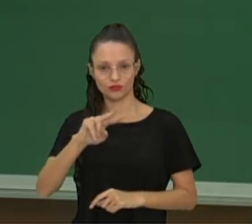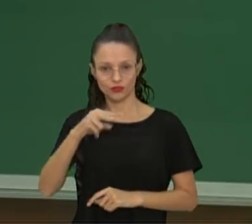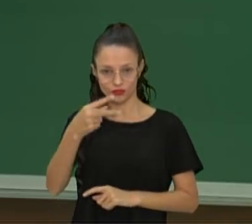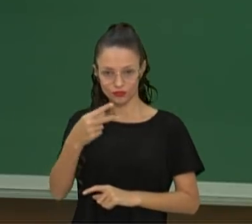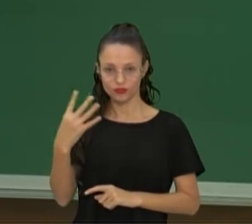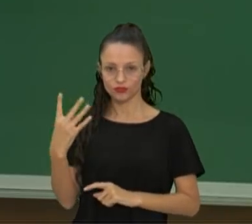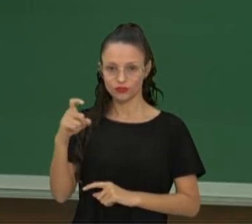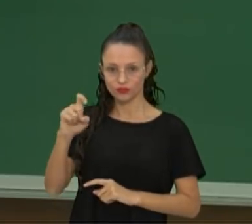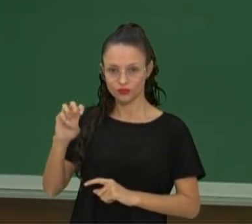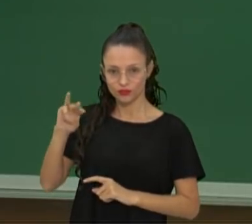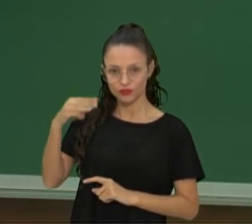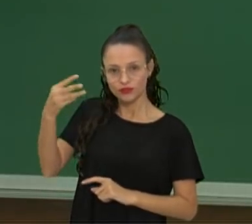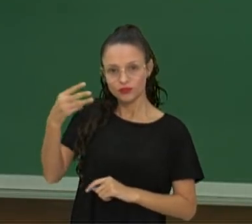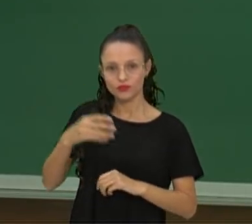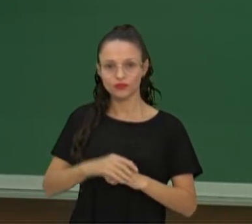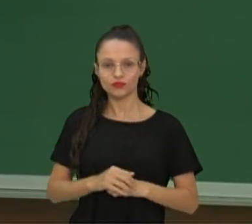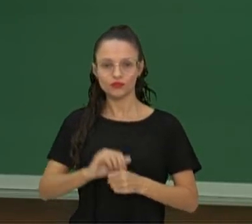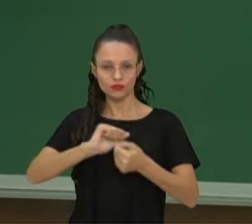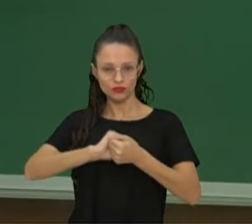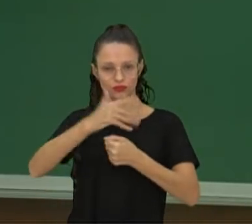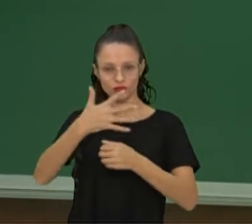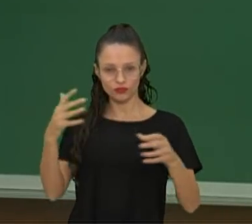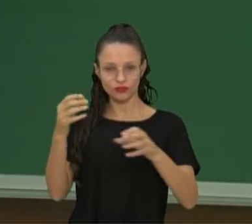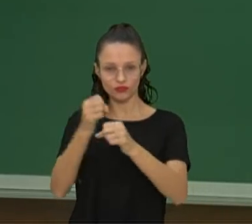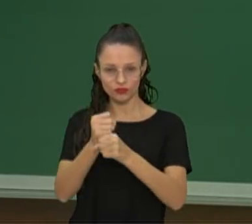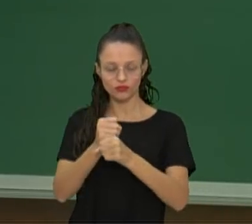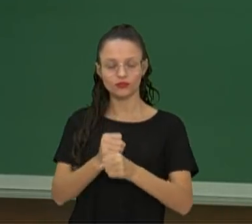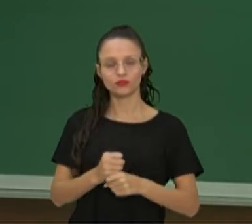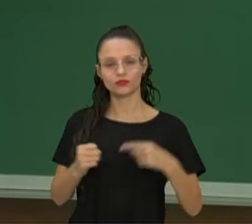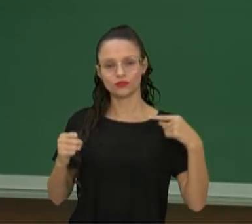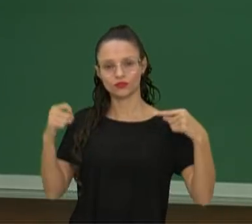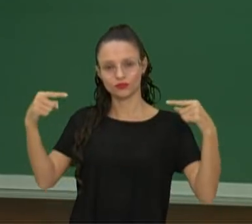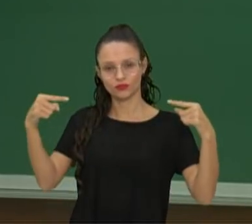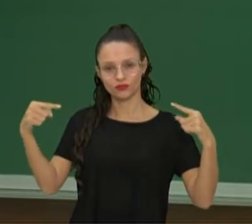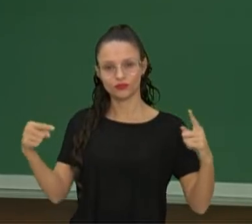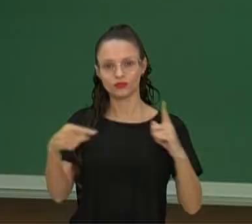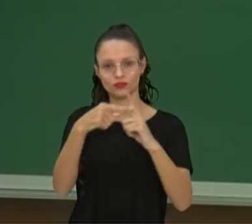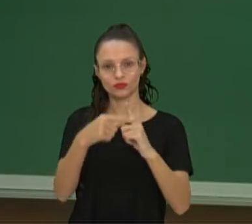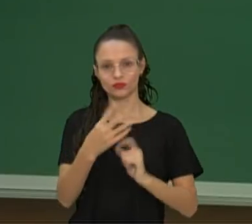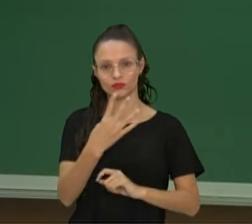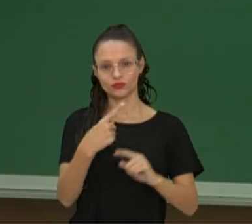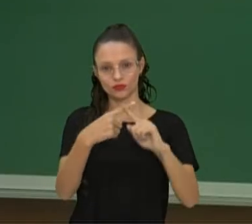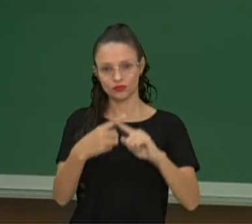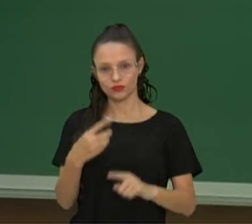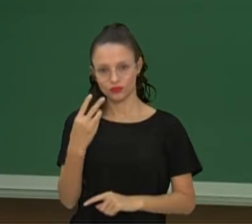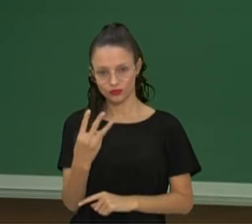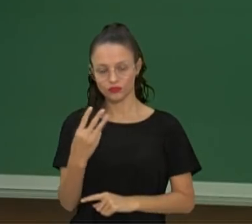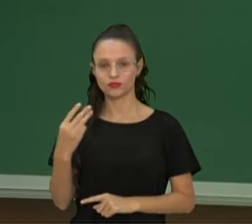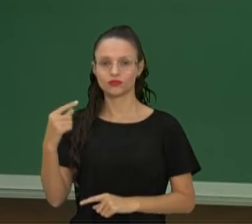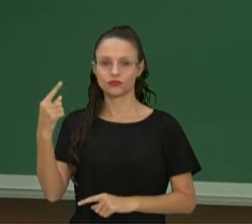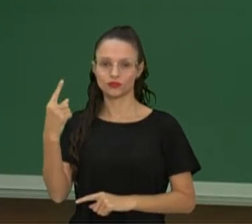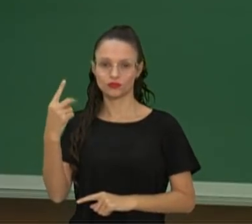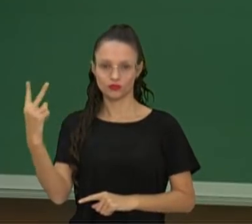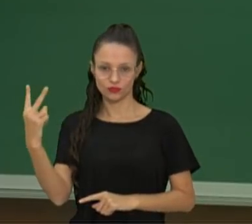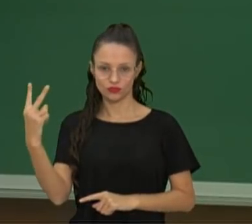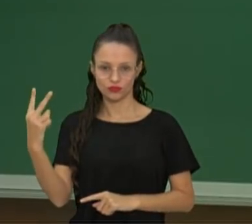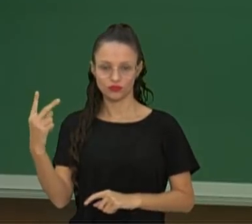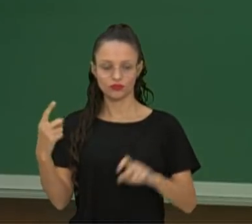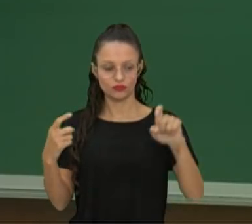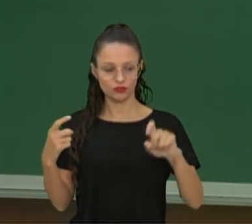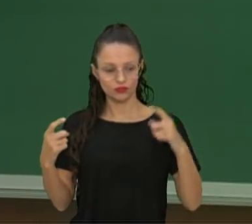cubo. Somos expoentes. Menos com menos dá mais. 4 vezes 3, 12. E x1 com